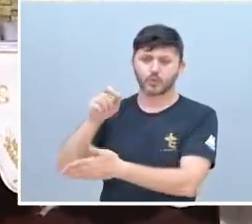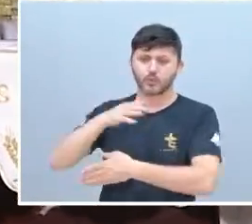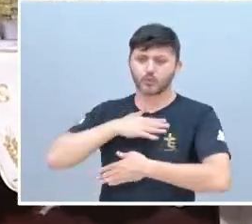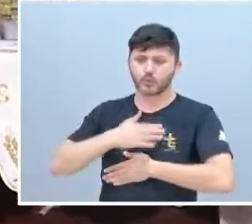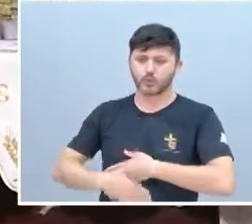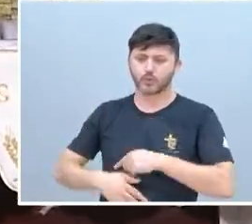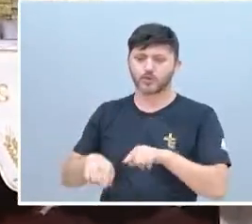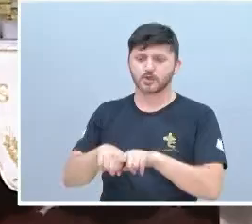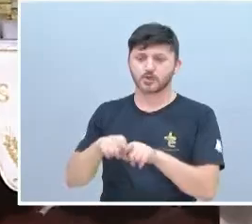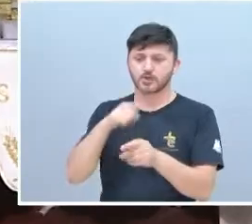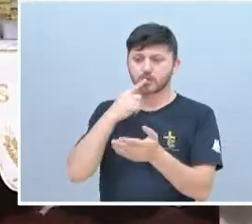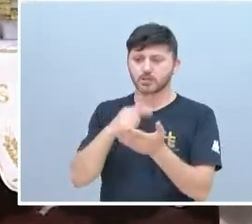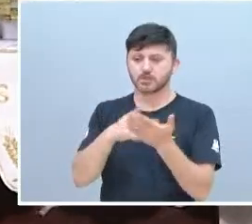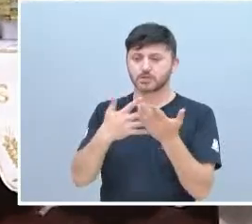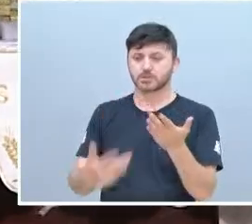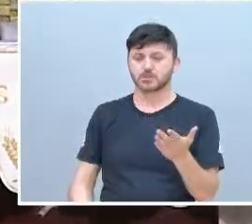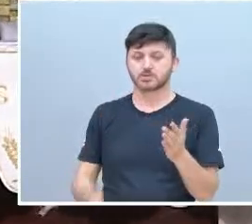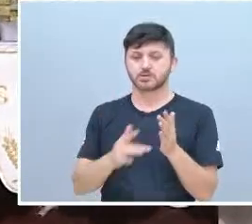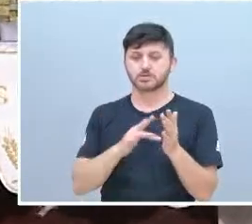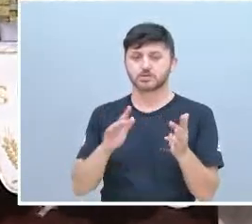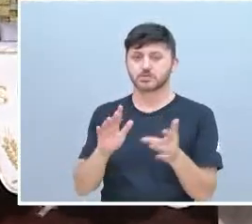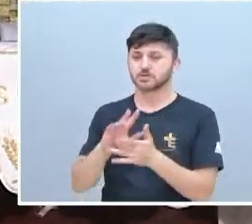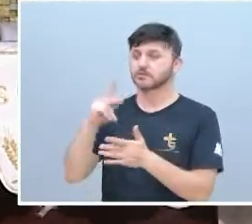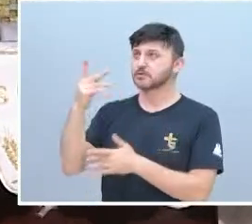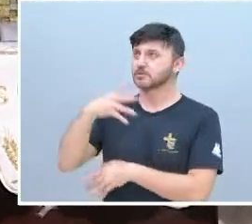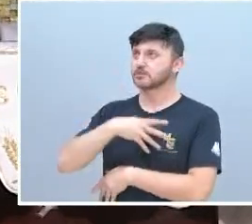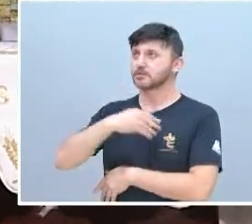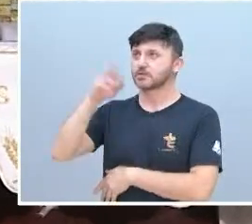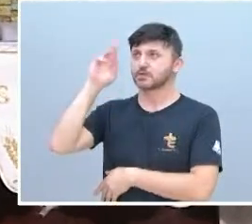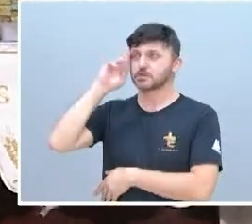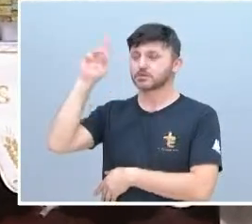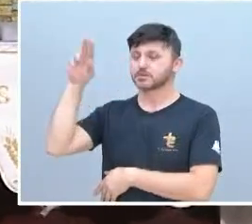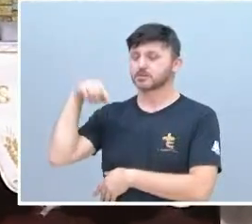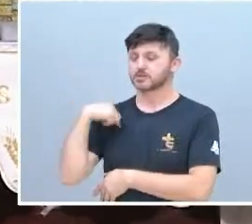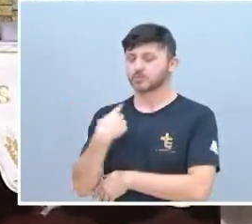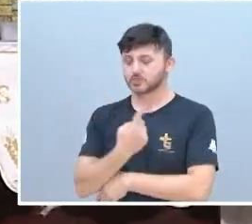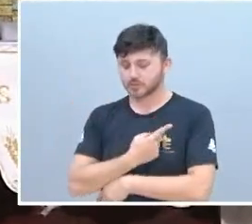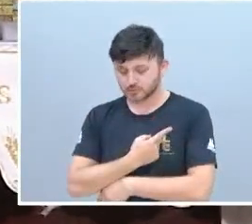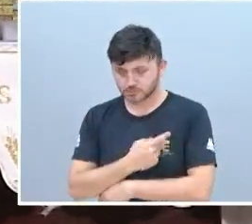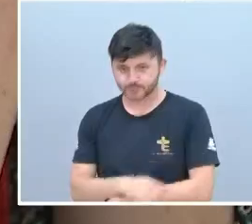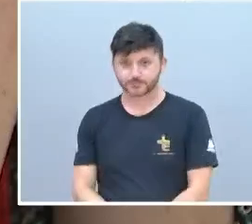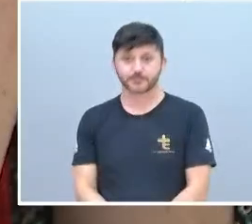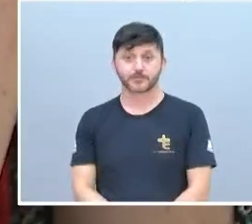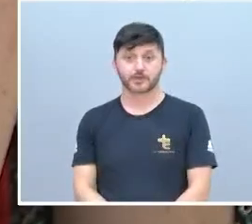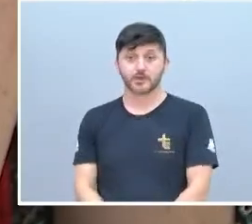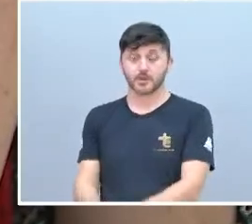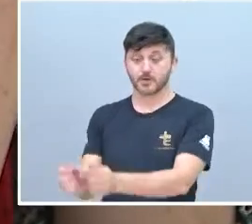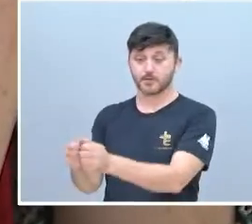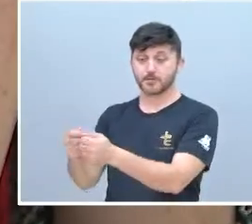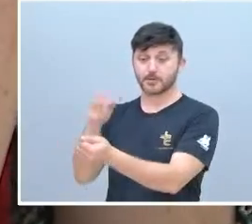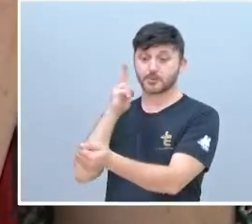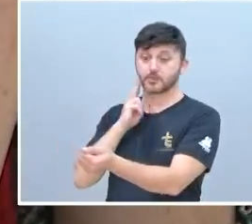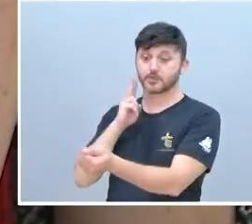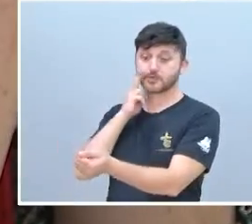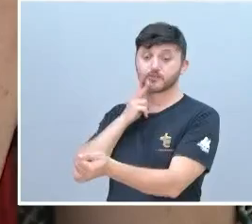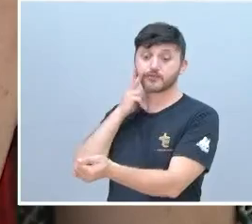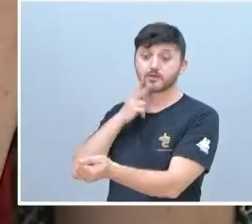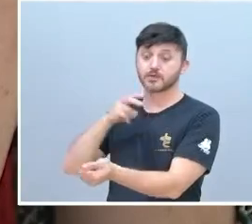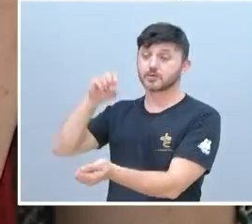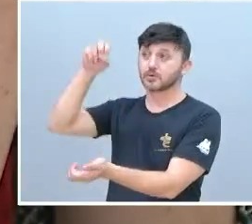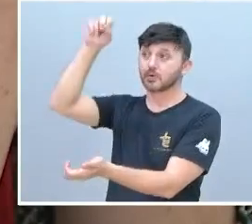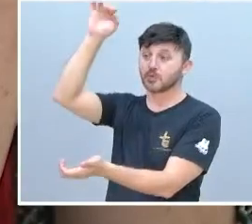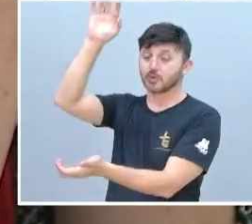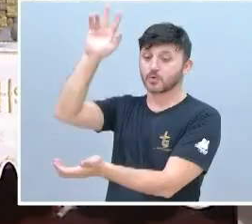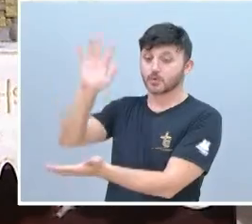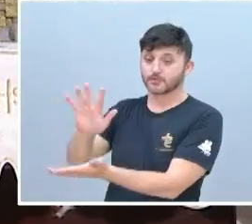para nós o corpo sangue de Jesus Cristo, vosso Filho e Senhor nosso. Santificai nossa oferenda,